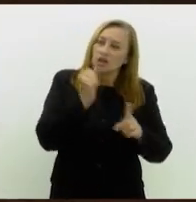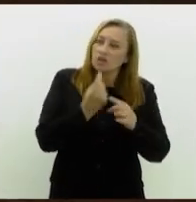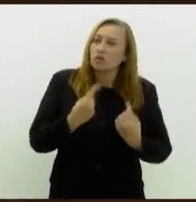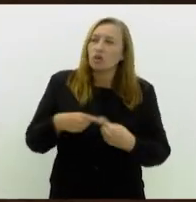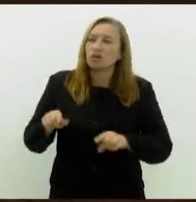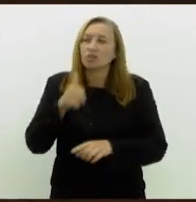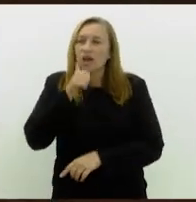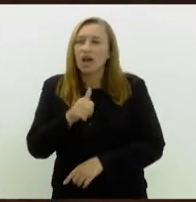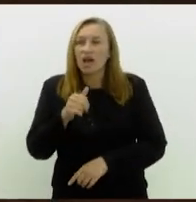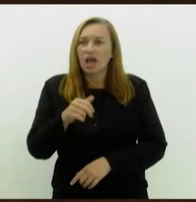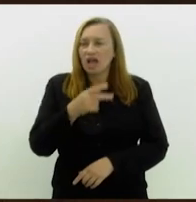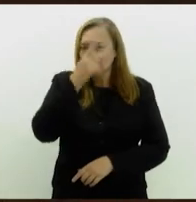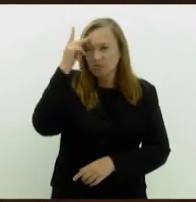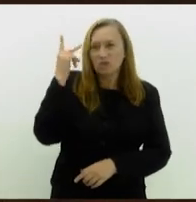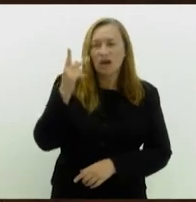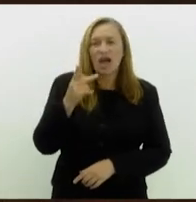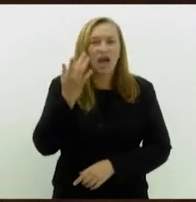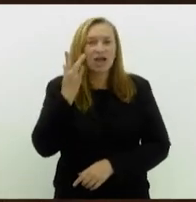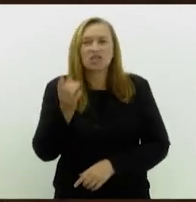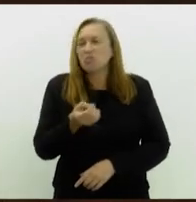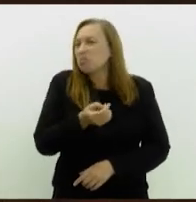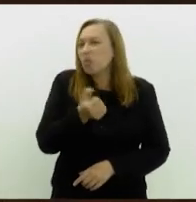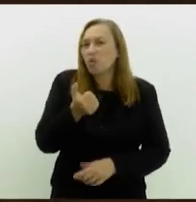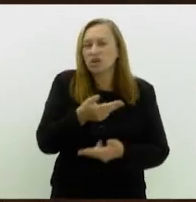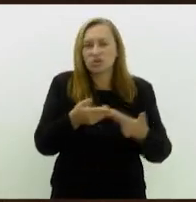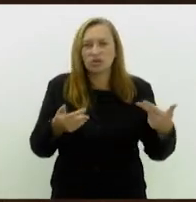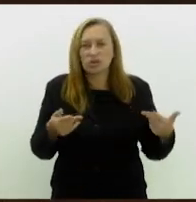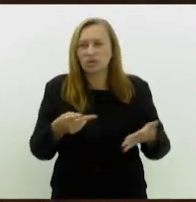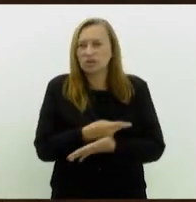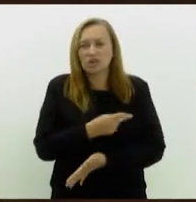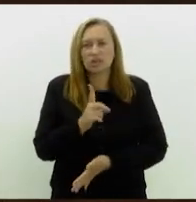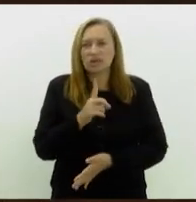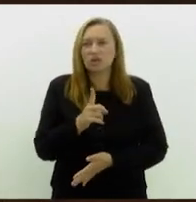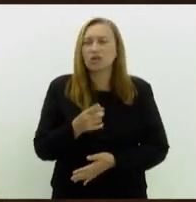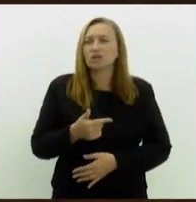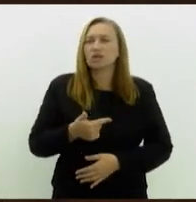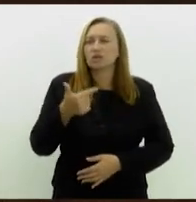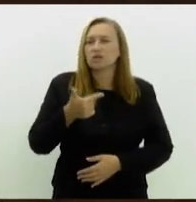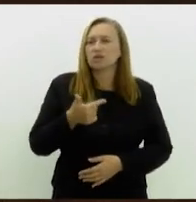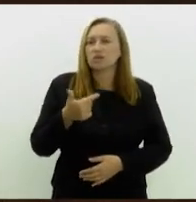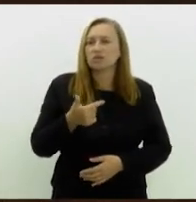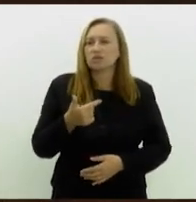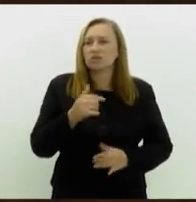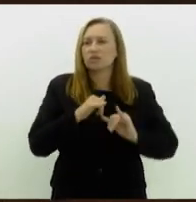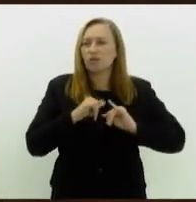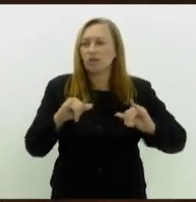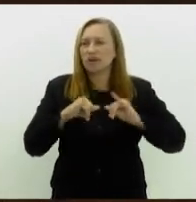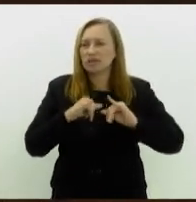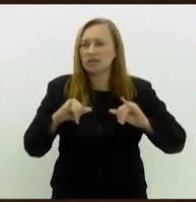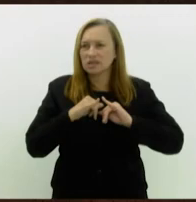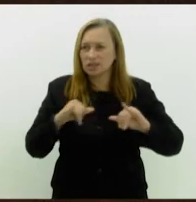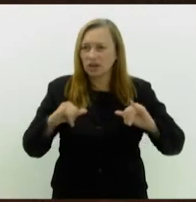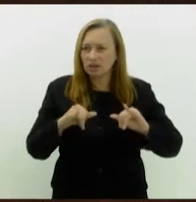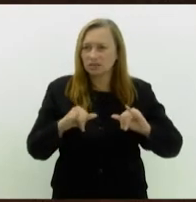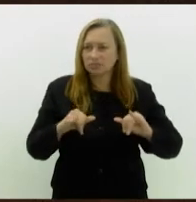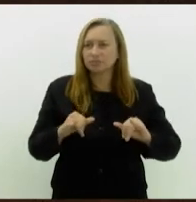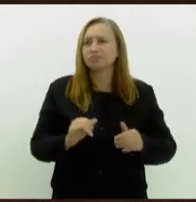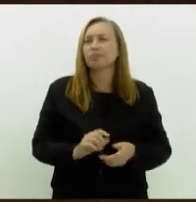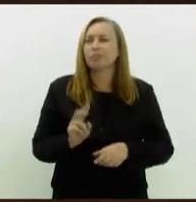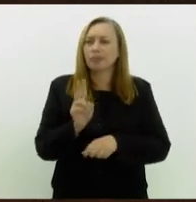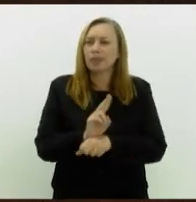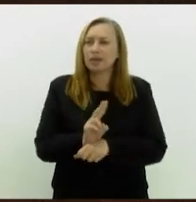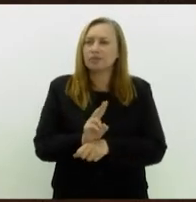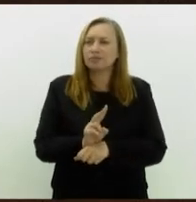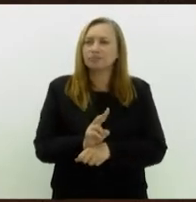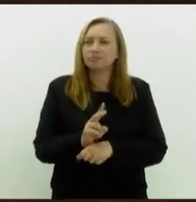as pessoas acham que são casos isolados não são segundo os dados do painel ativo monitor da violência